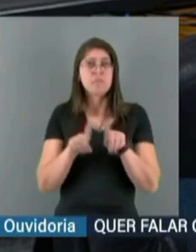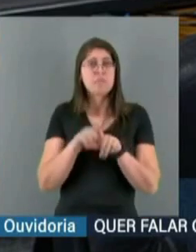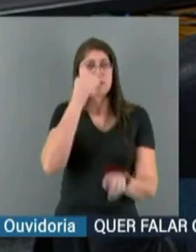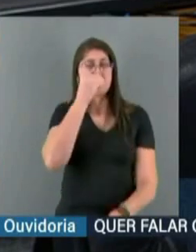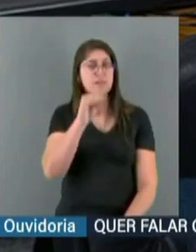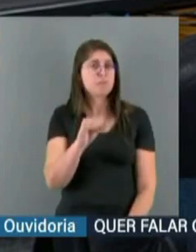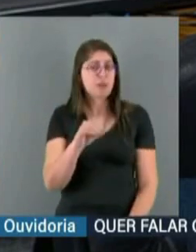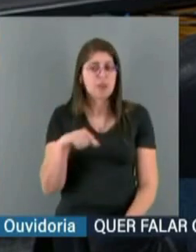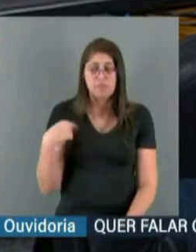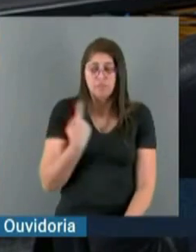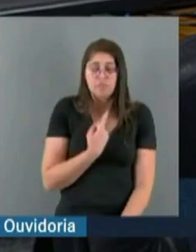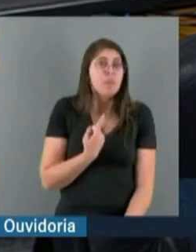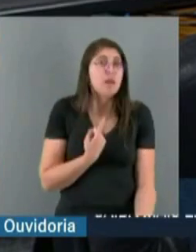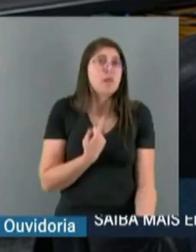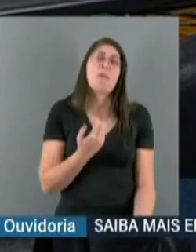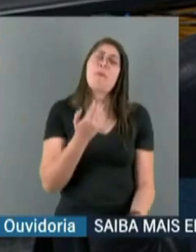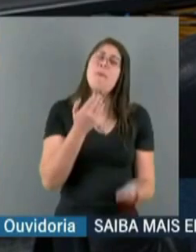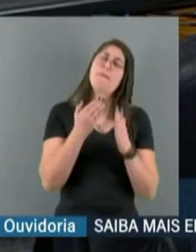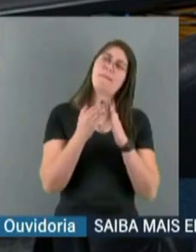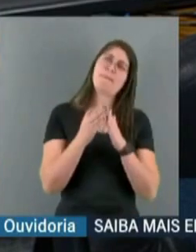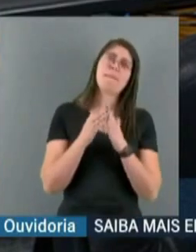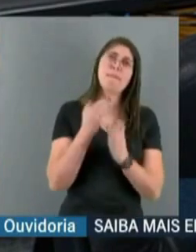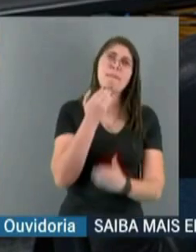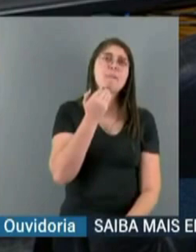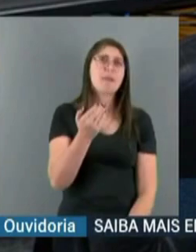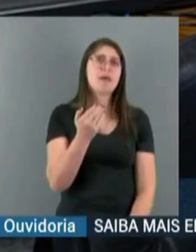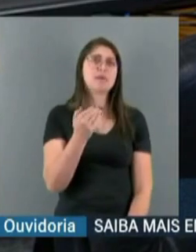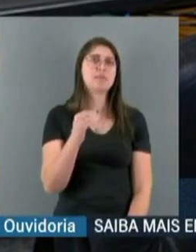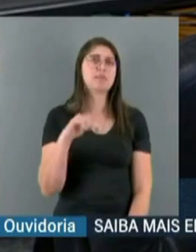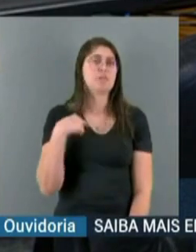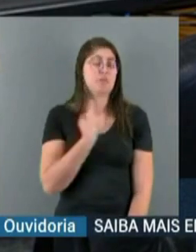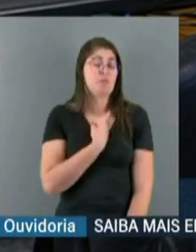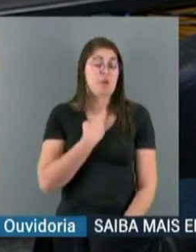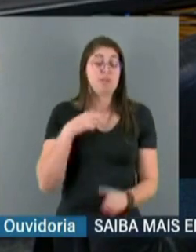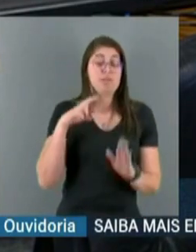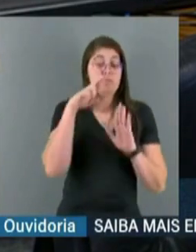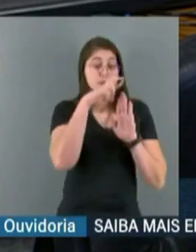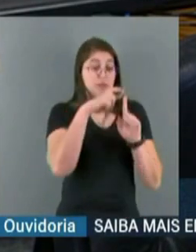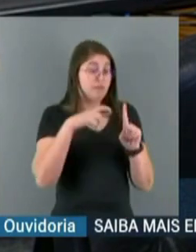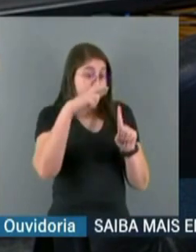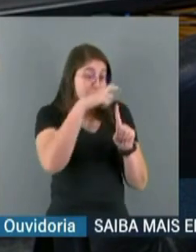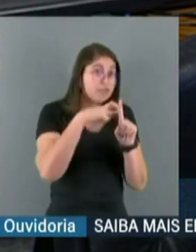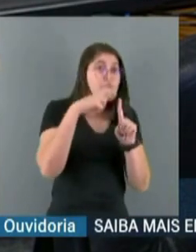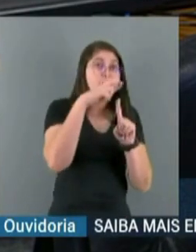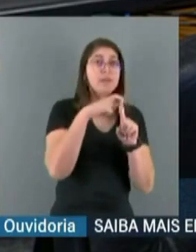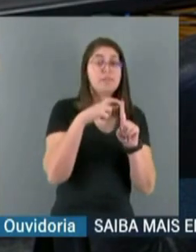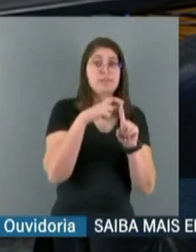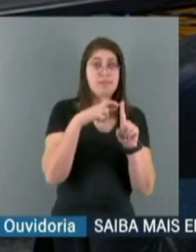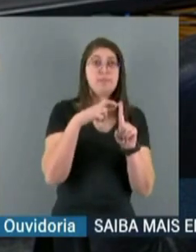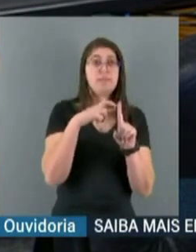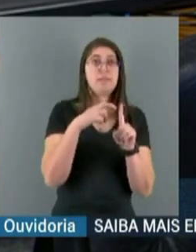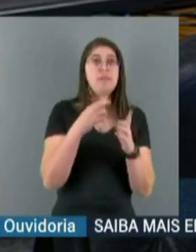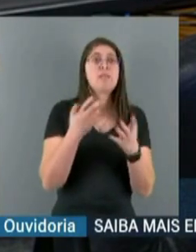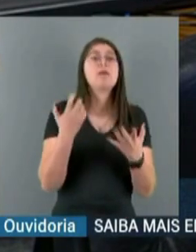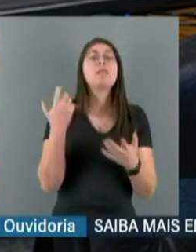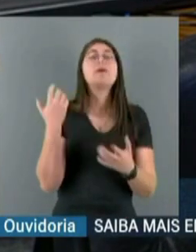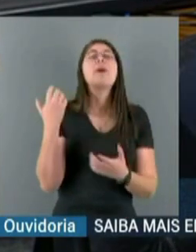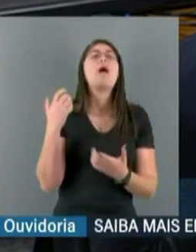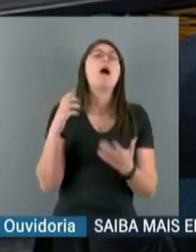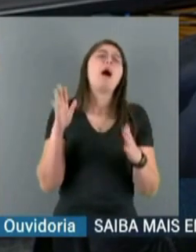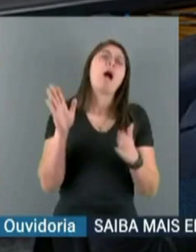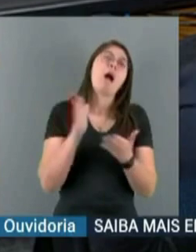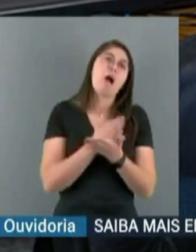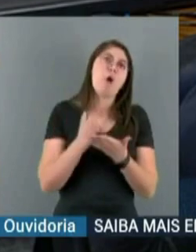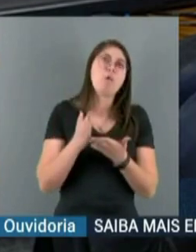fazemos aqui é um papel de Sherlock Holmes a brasileira conseguimos algumas imagens